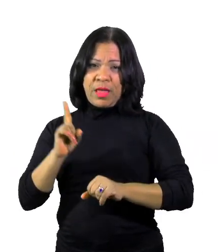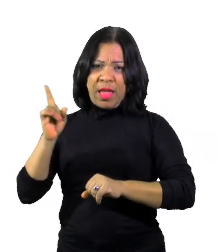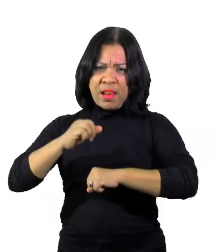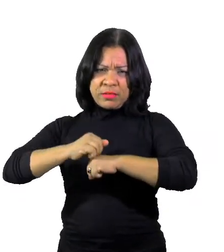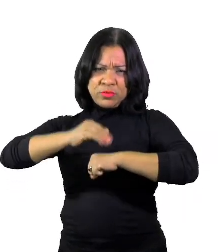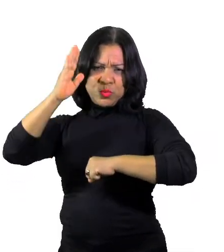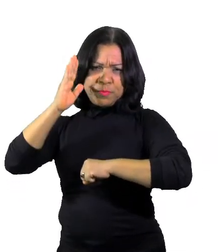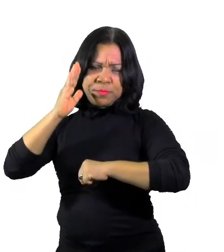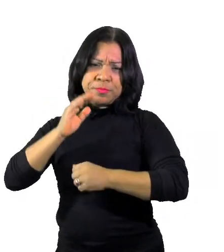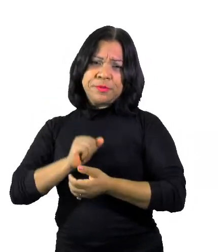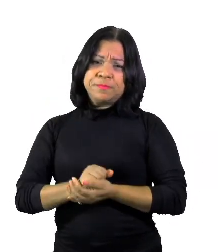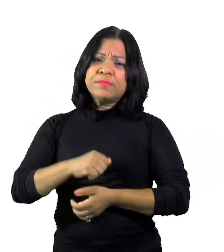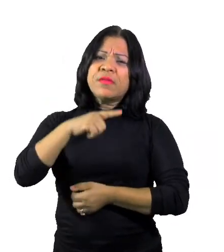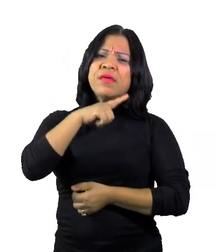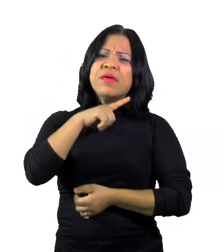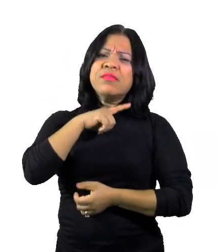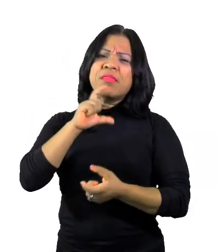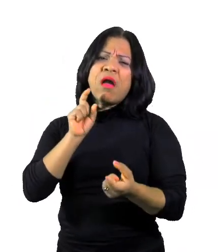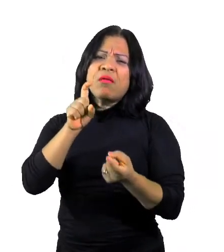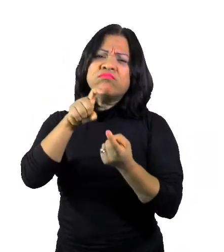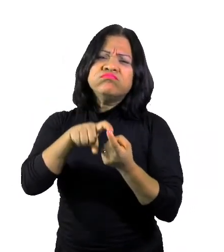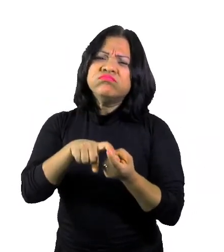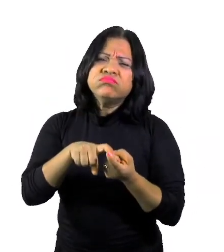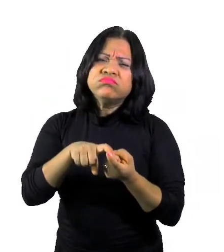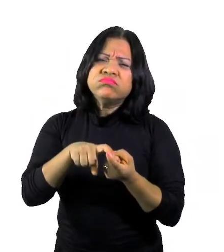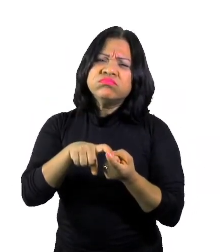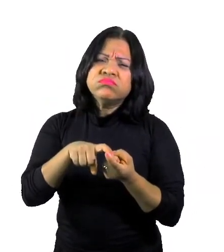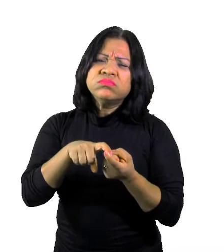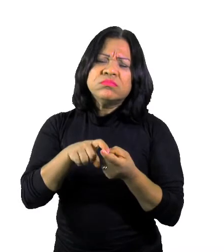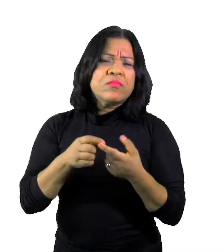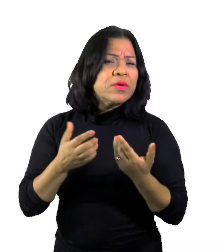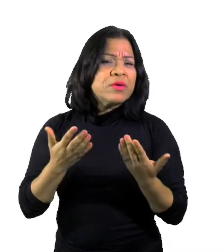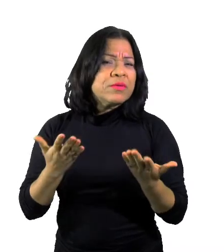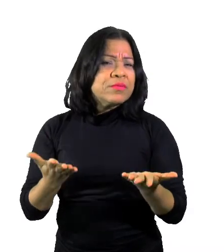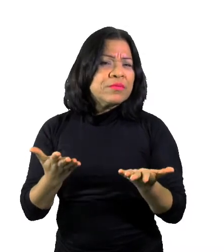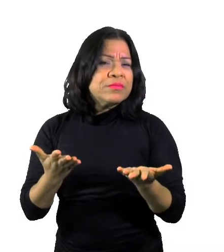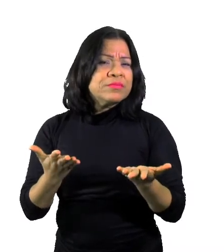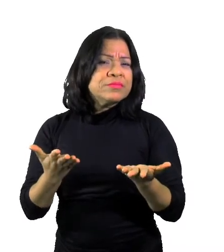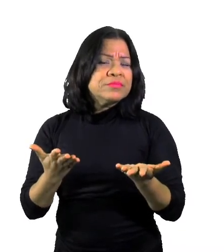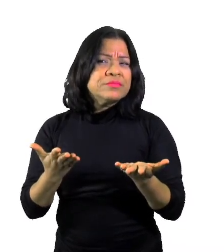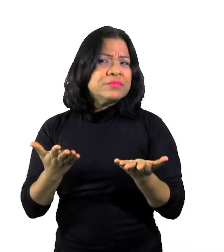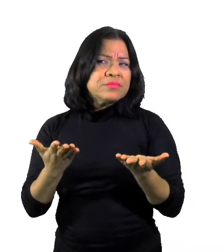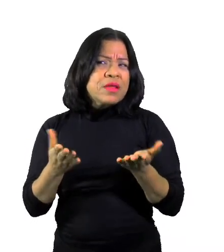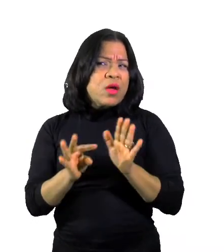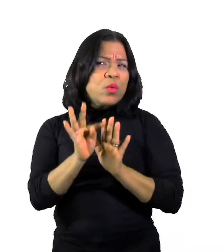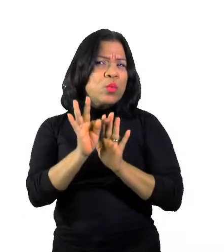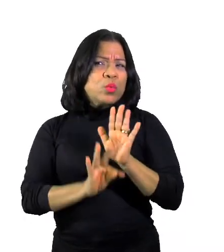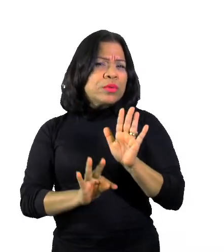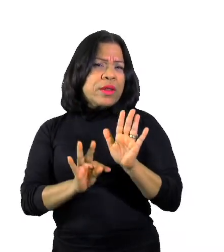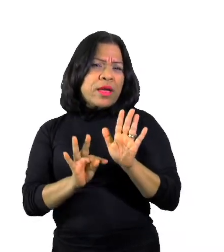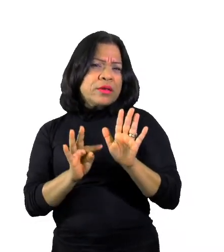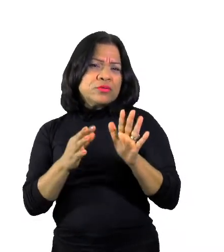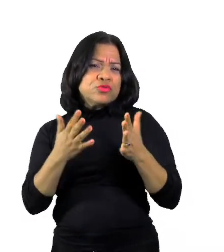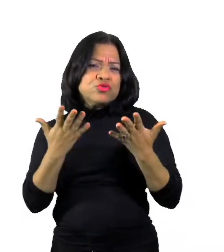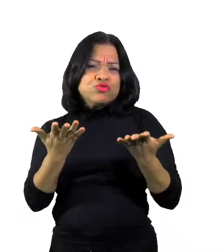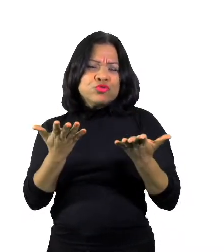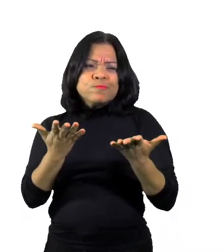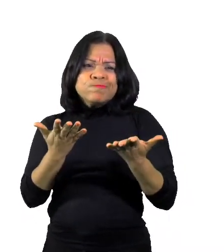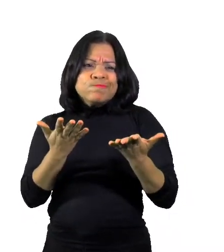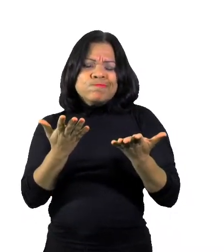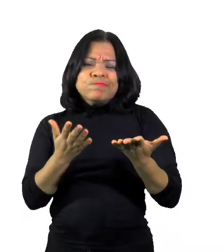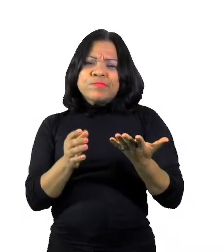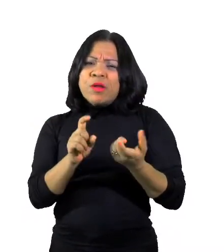tem finalidade de... Para que serve esse texto? O ela é super. Vamos